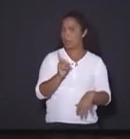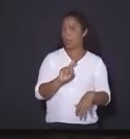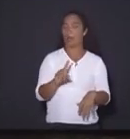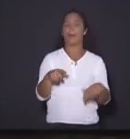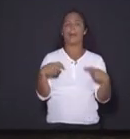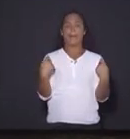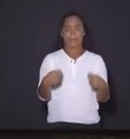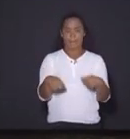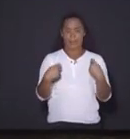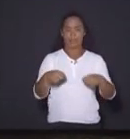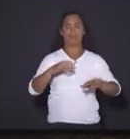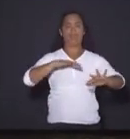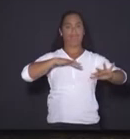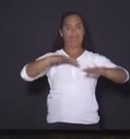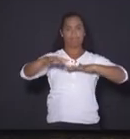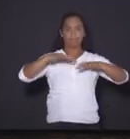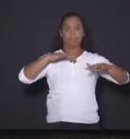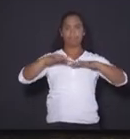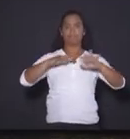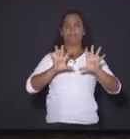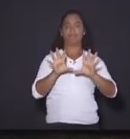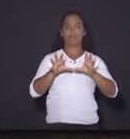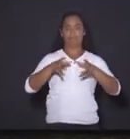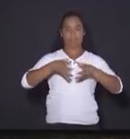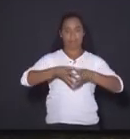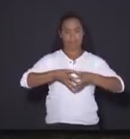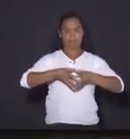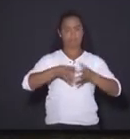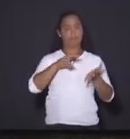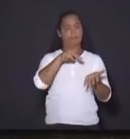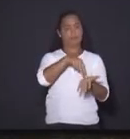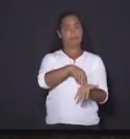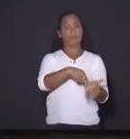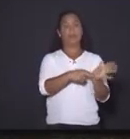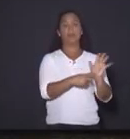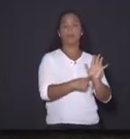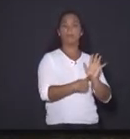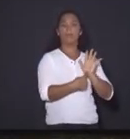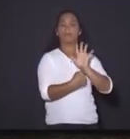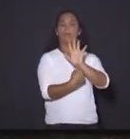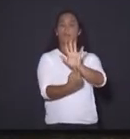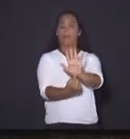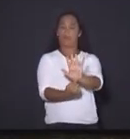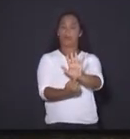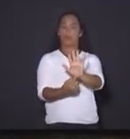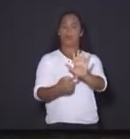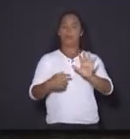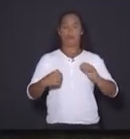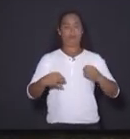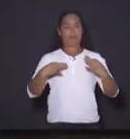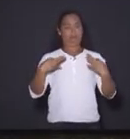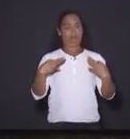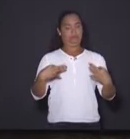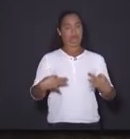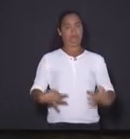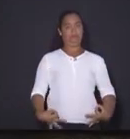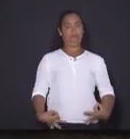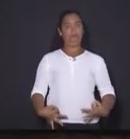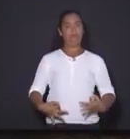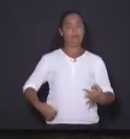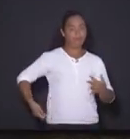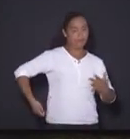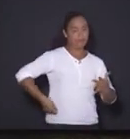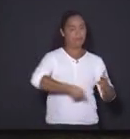desse coletivo se faça presente de forma explícita com uma postura política de combate ao